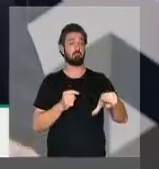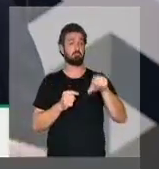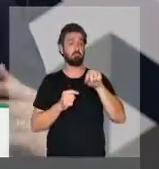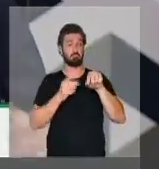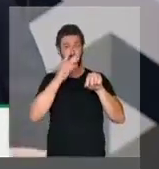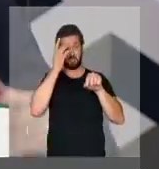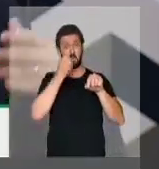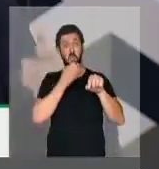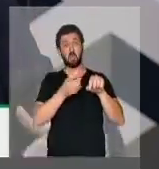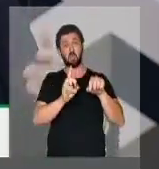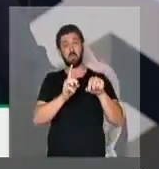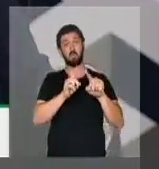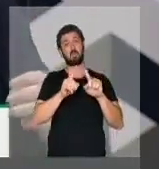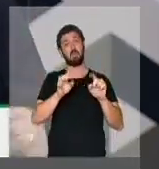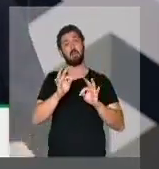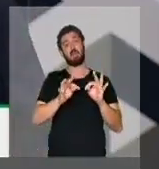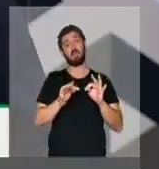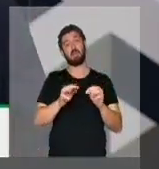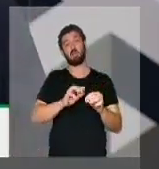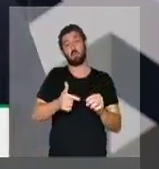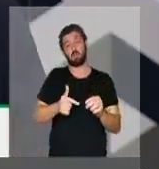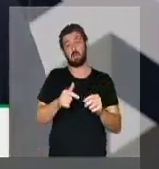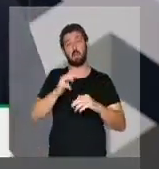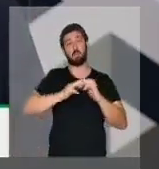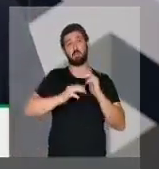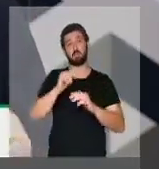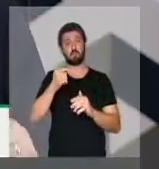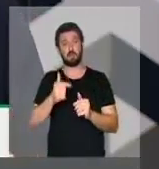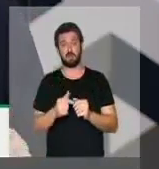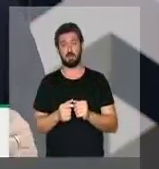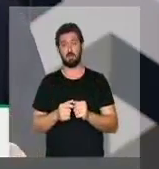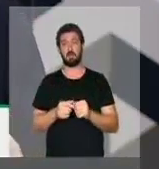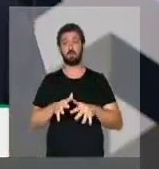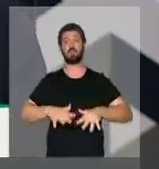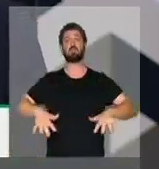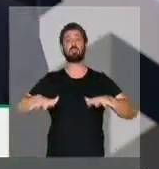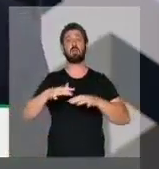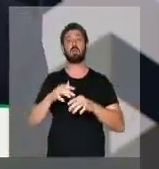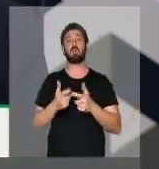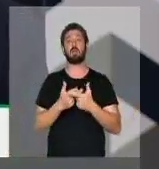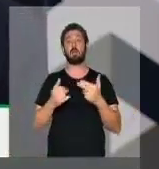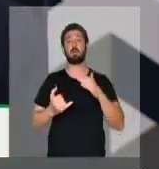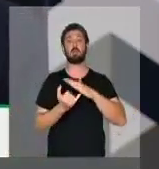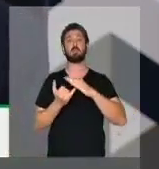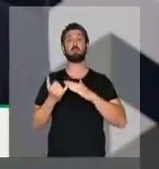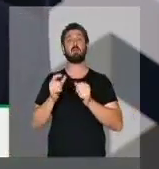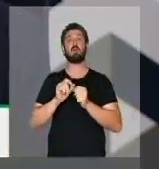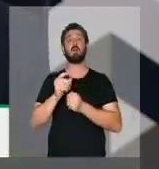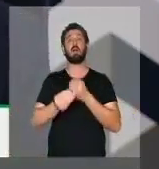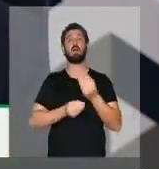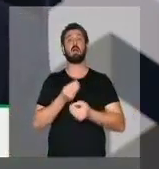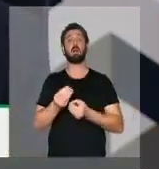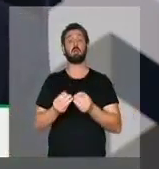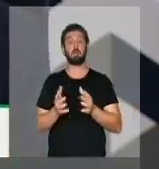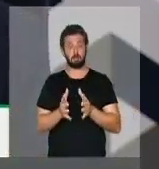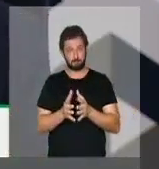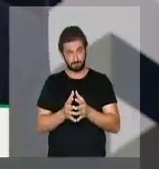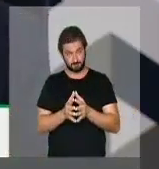pessoas que não são tão boas, técnicas e competentes. Como é que, em geral, os bons desenhos institucionais